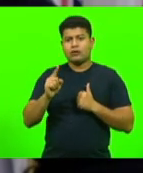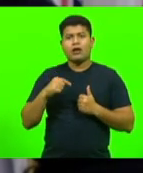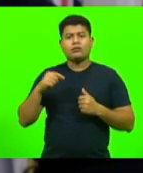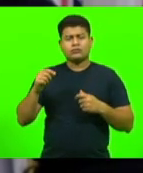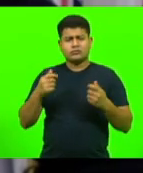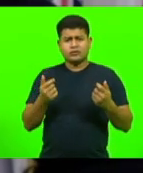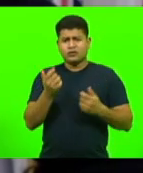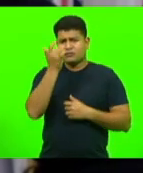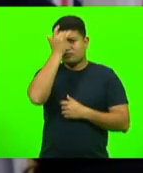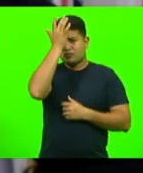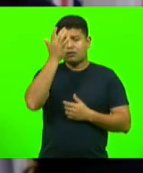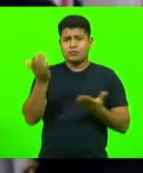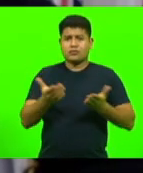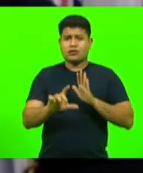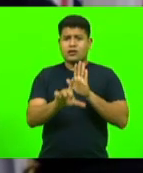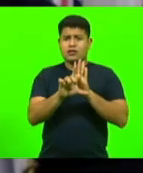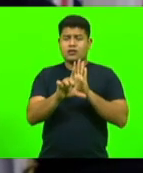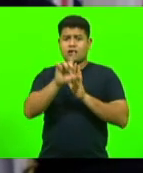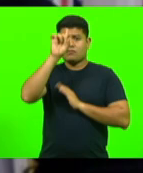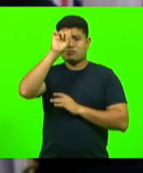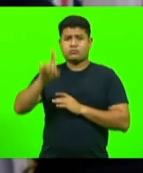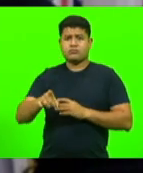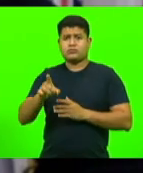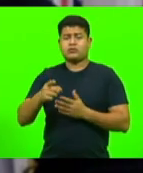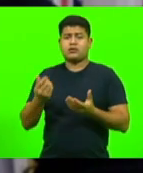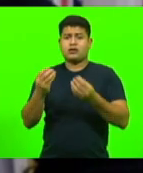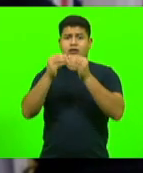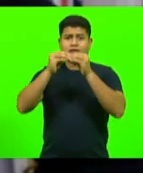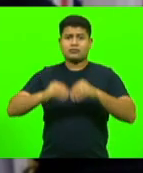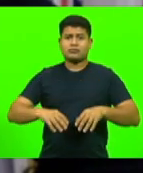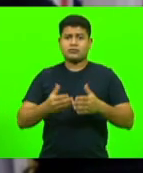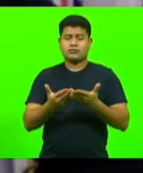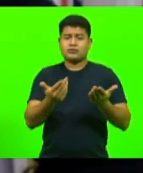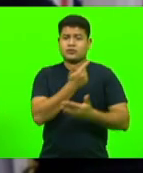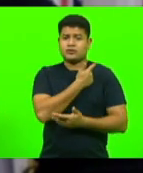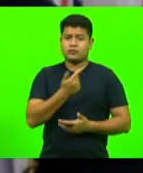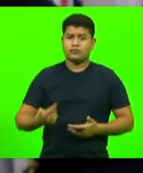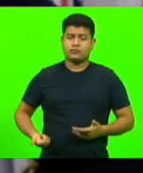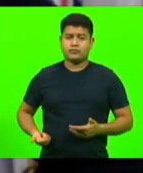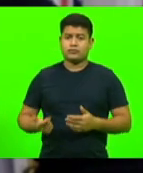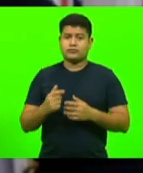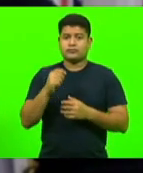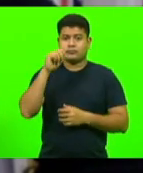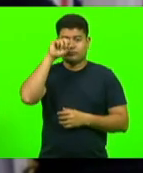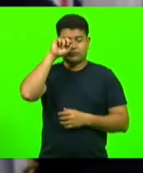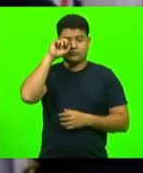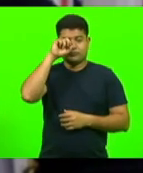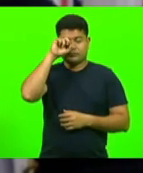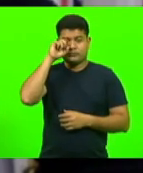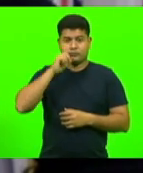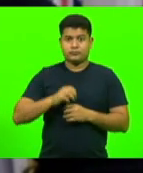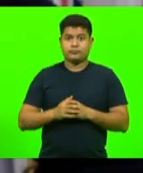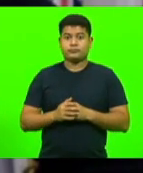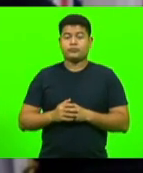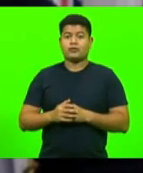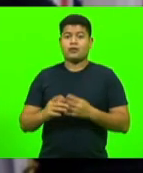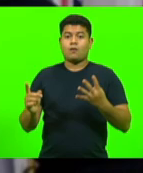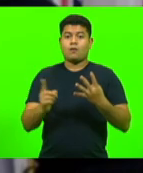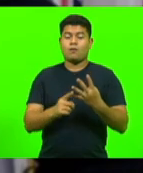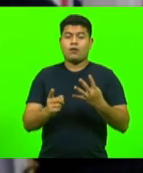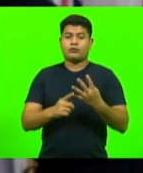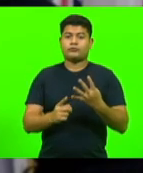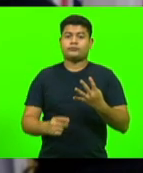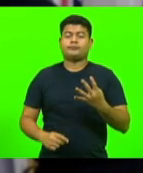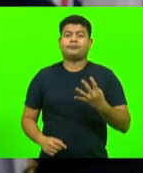é por lei ordinária sem que se destrua o estado brasileiro 4.1